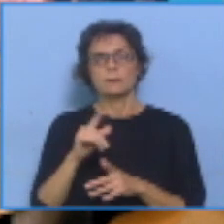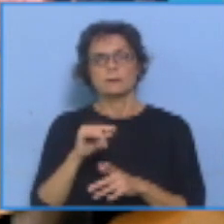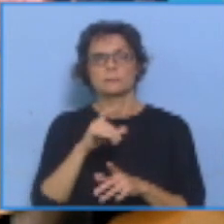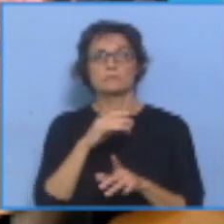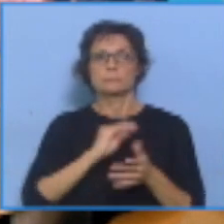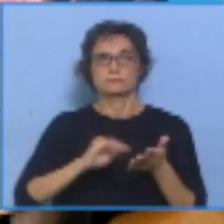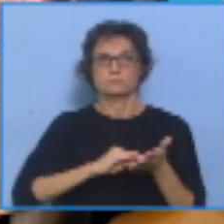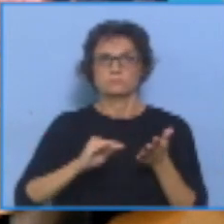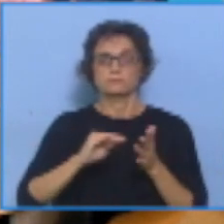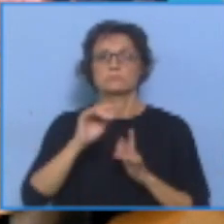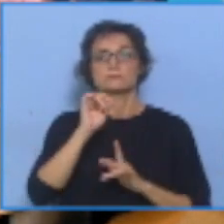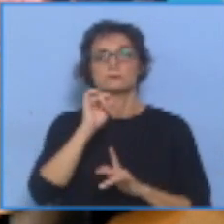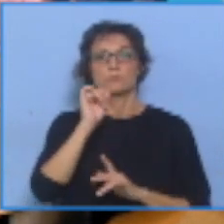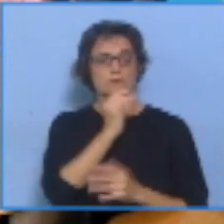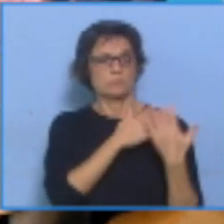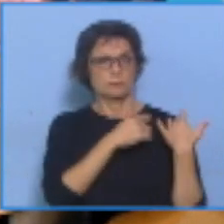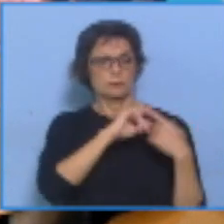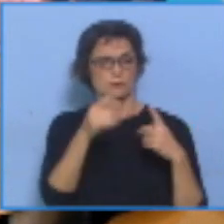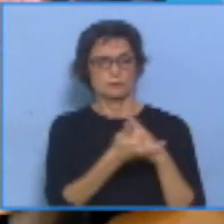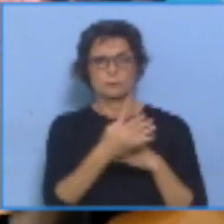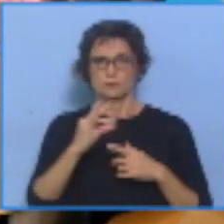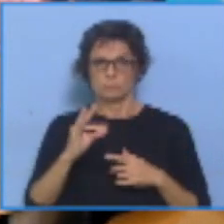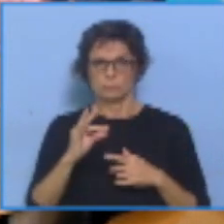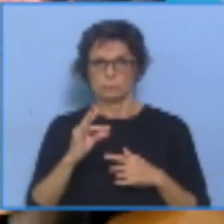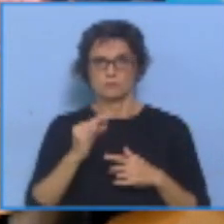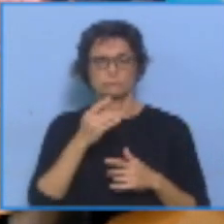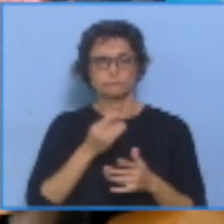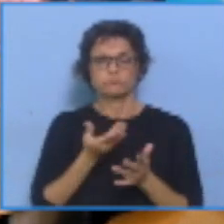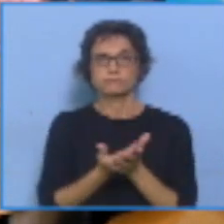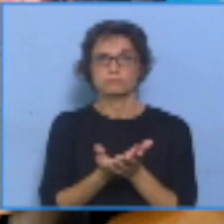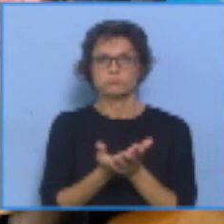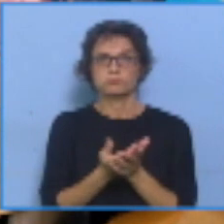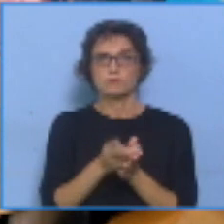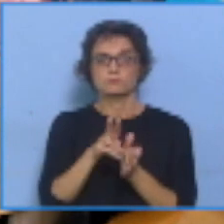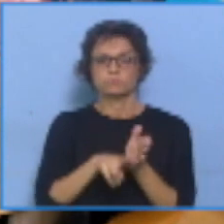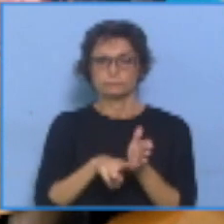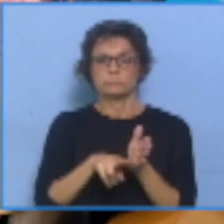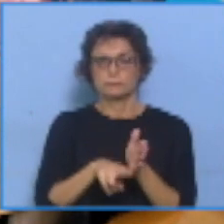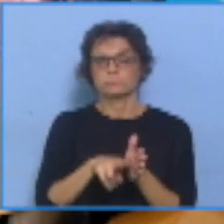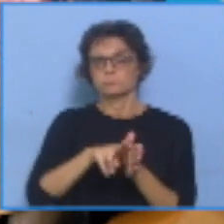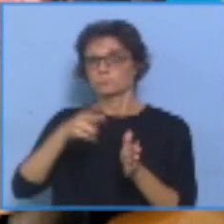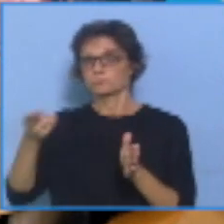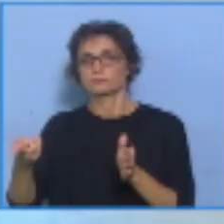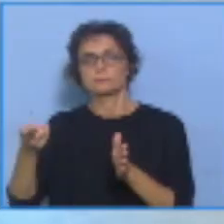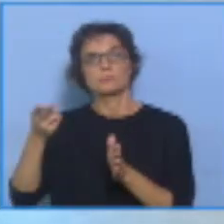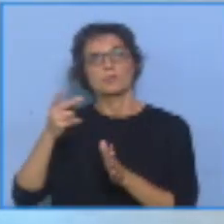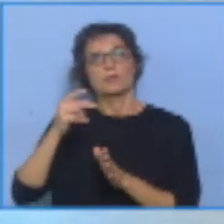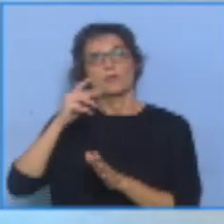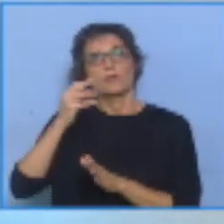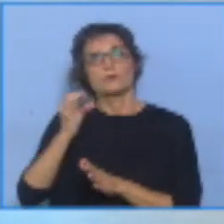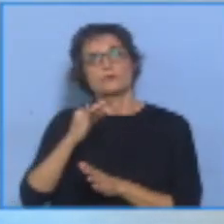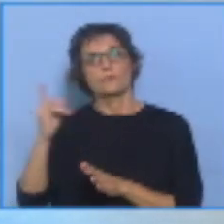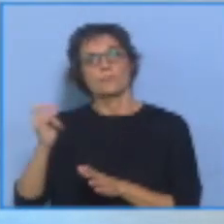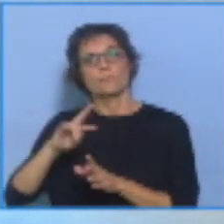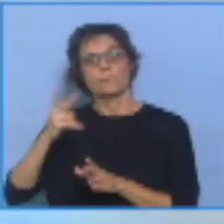escritor e responsável em 2014 pela proposta de transladação dos restos mortais de Sofia de Melo Breiner para